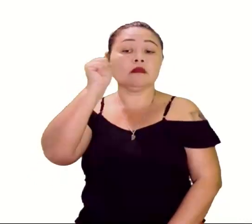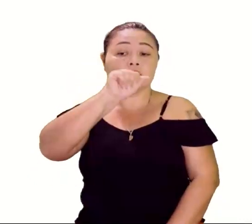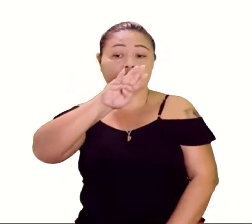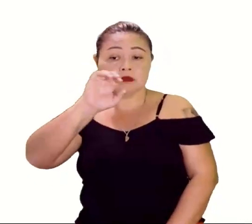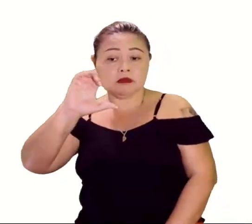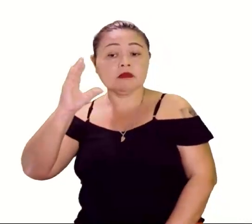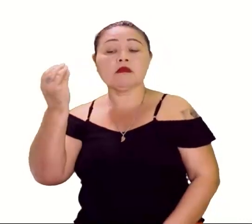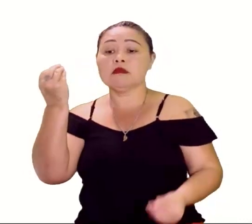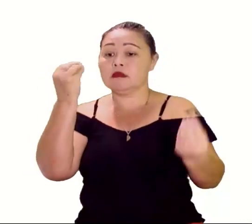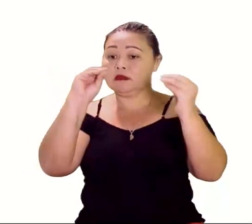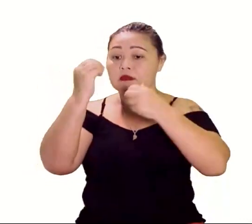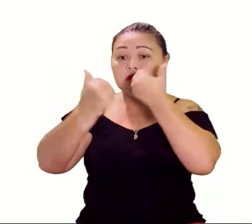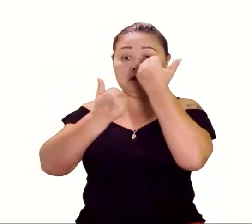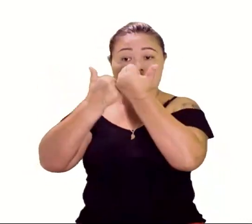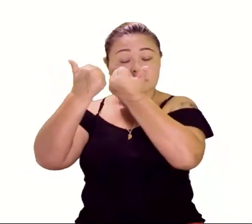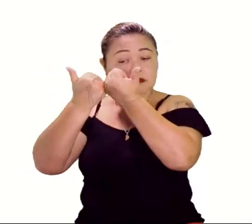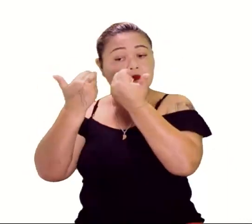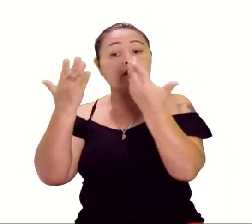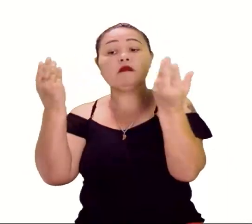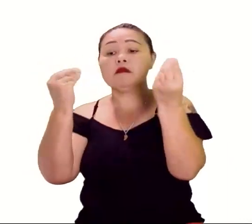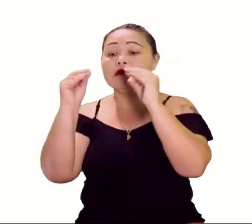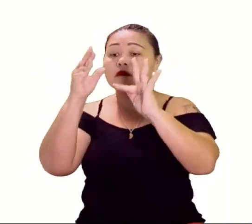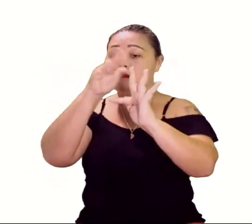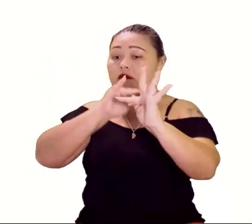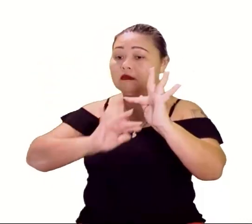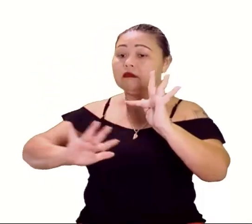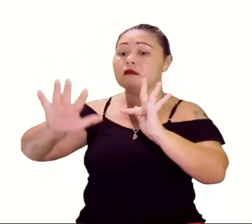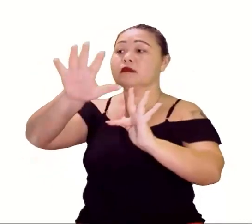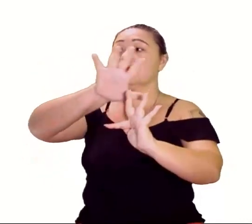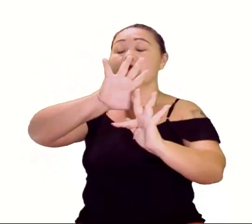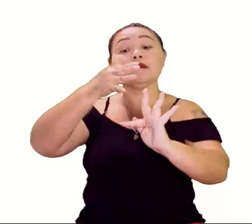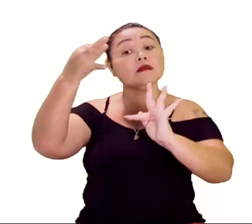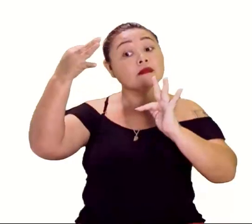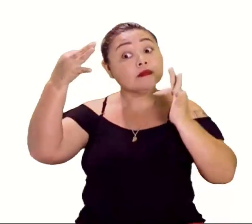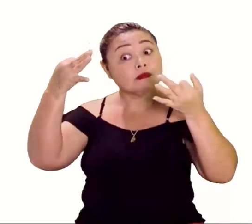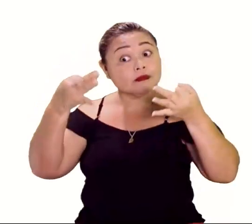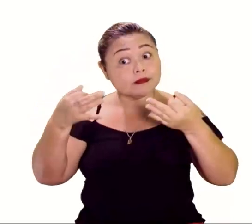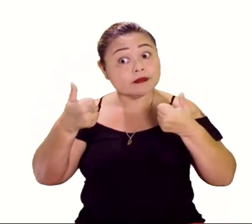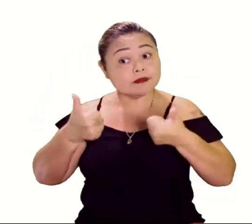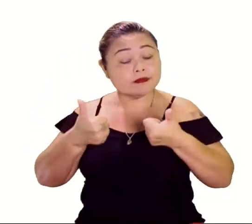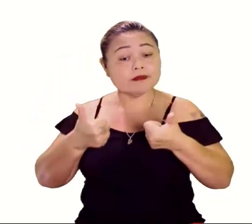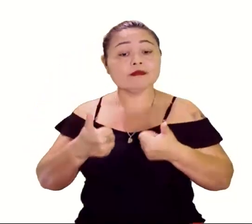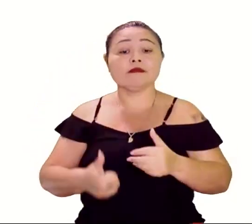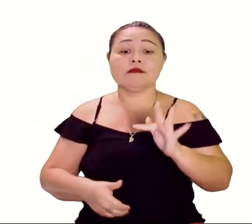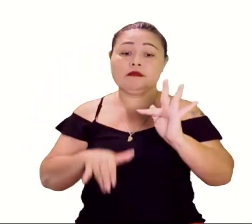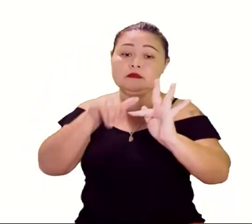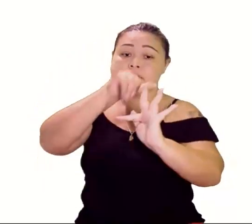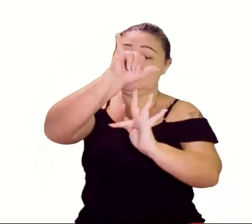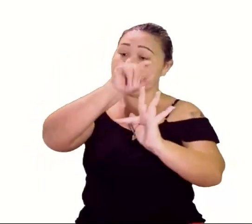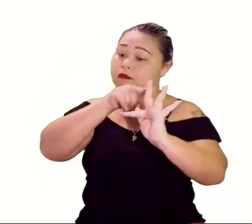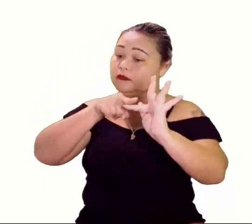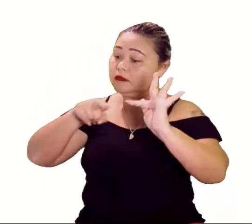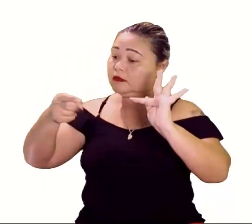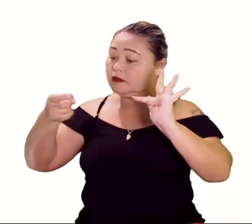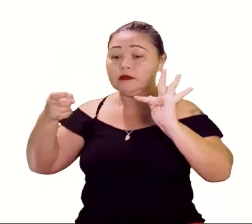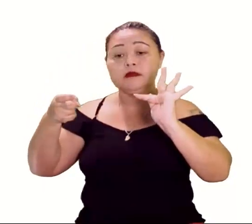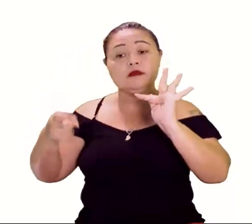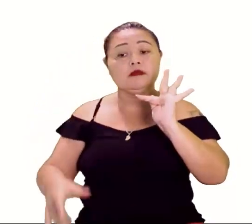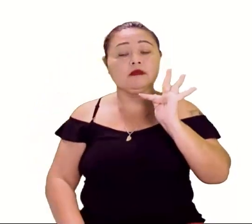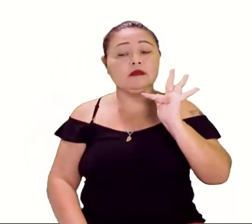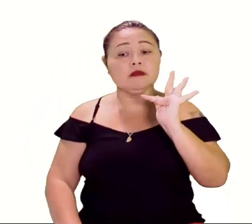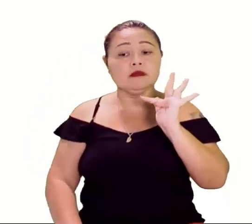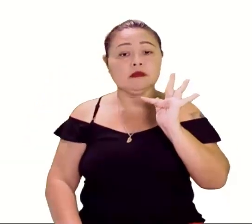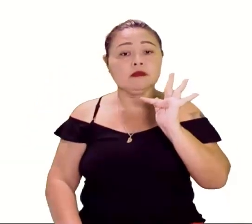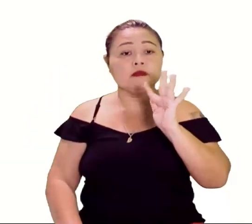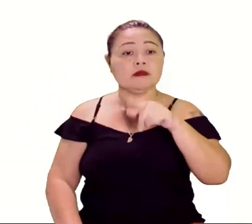já constrói o gráfico. Perfeito. Beleza? Beleza. X. X.